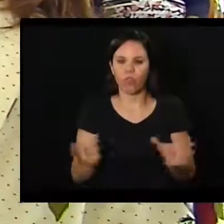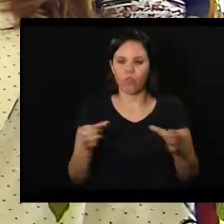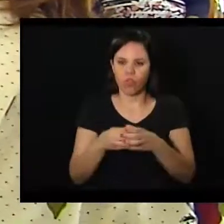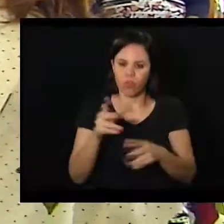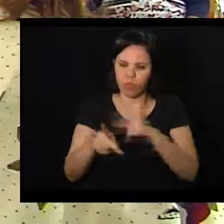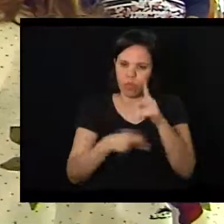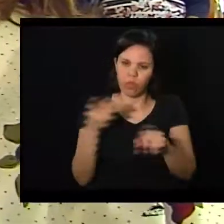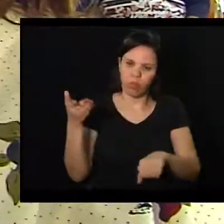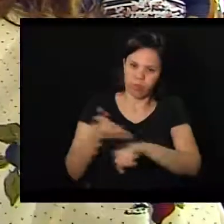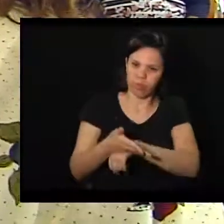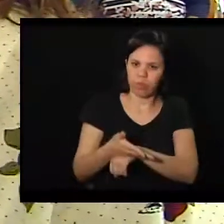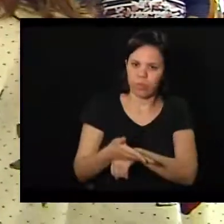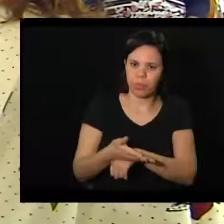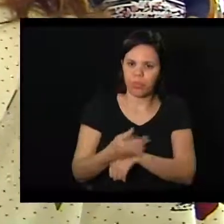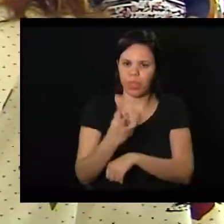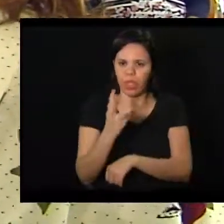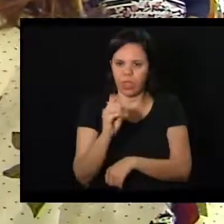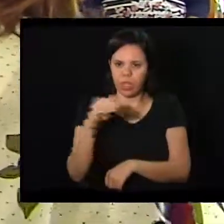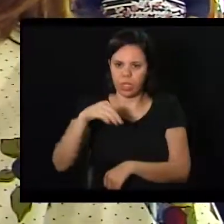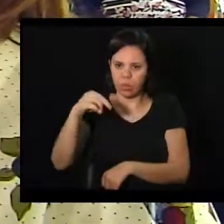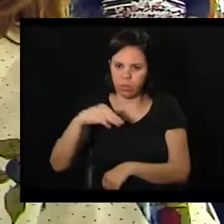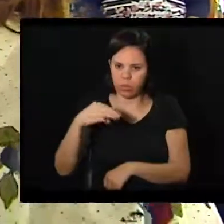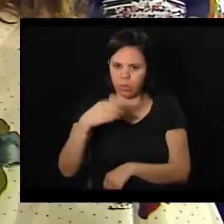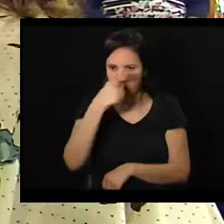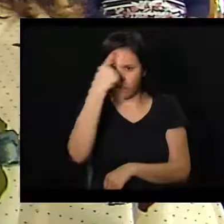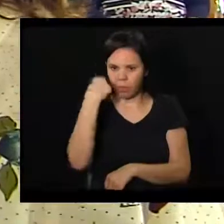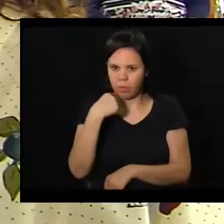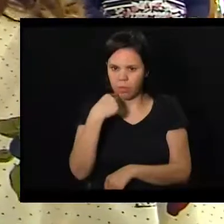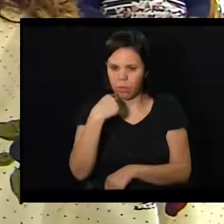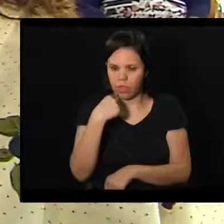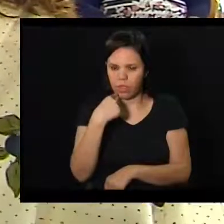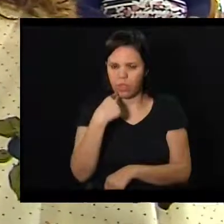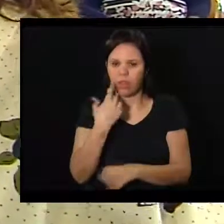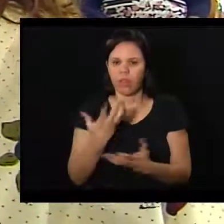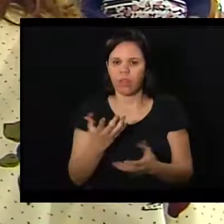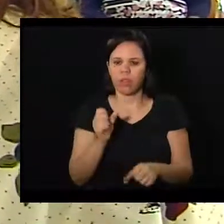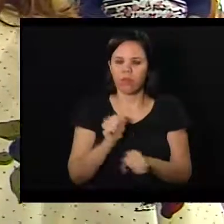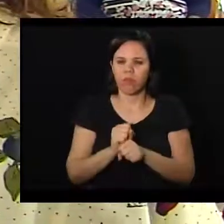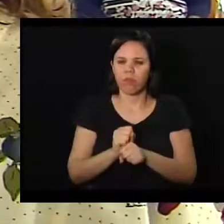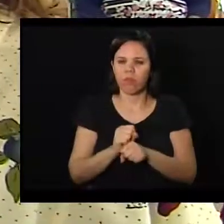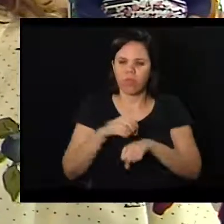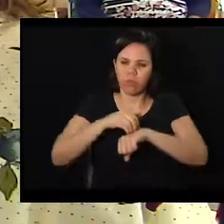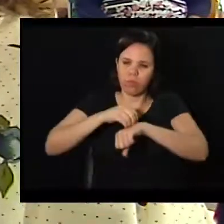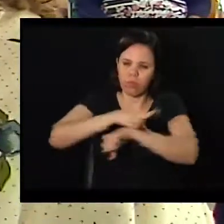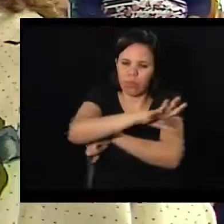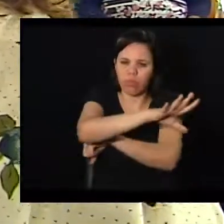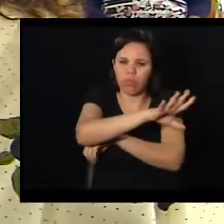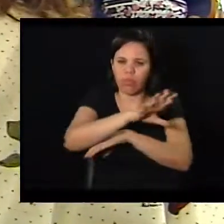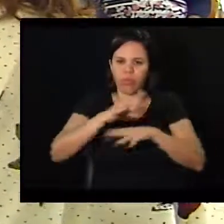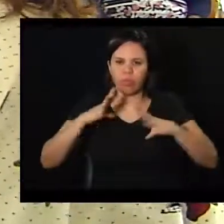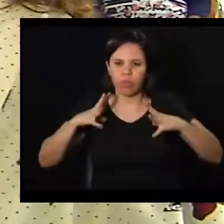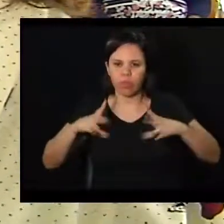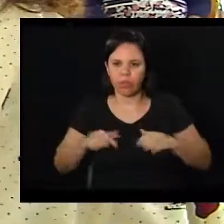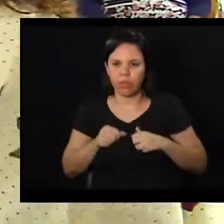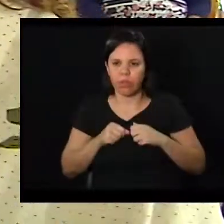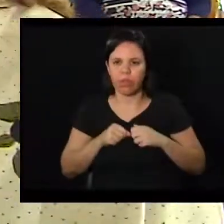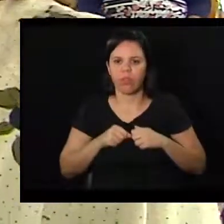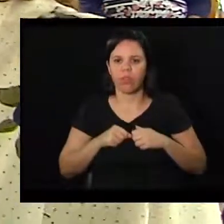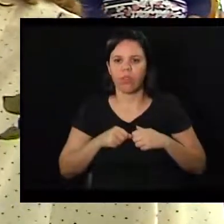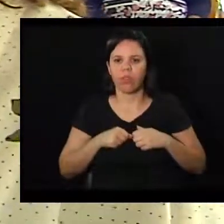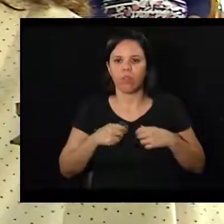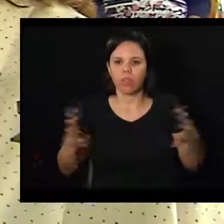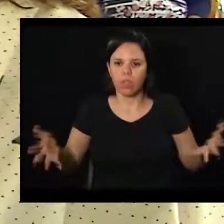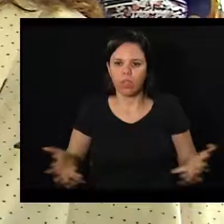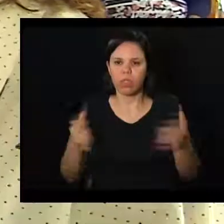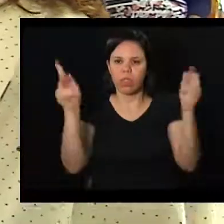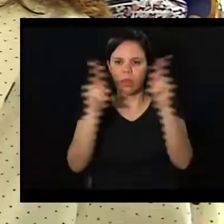essa energia por meia hora, com o desejo de purificar aquele ambiente, de iluminar aquele ambiente, e todas as